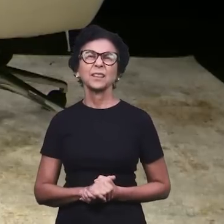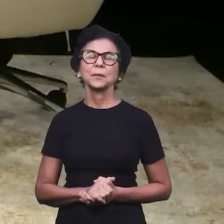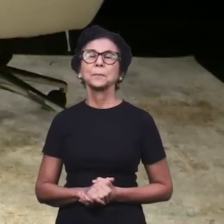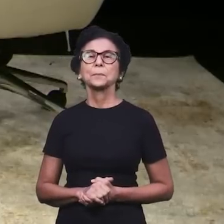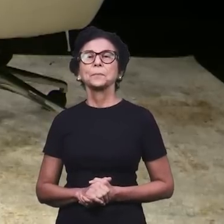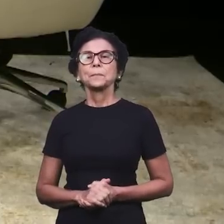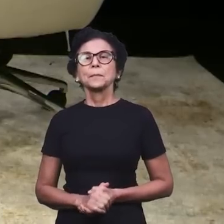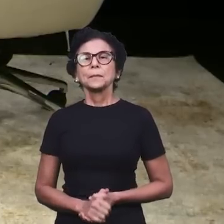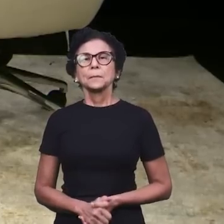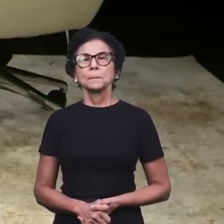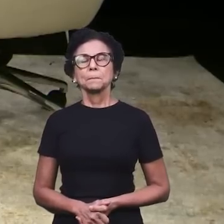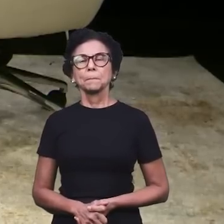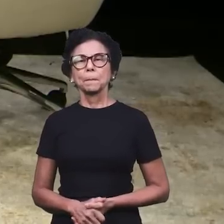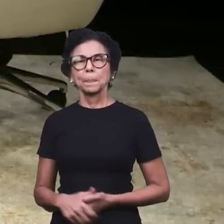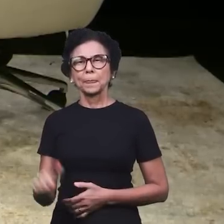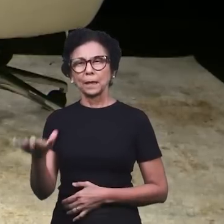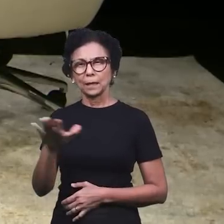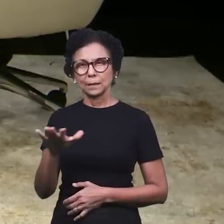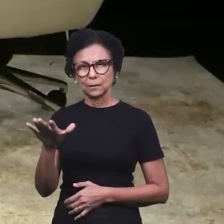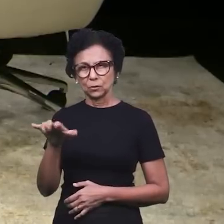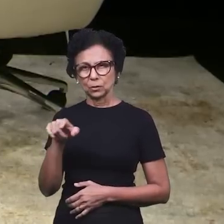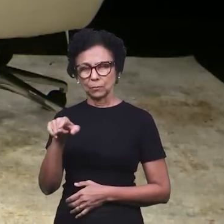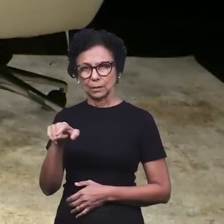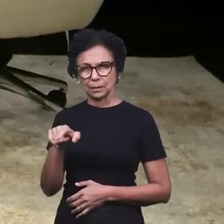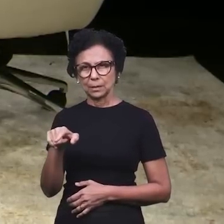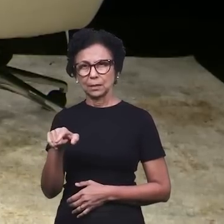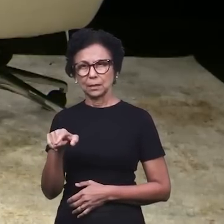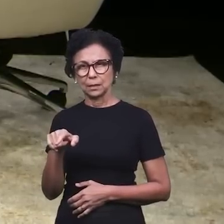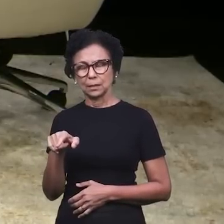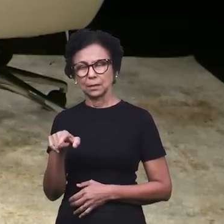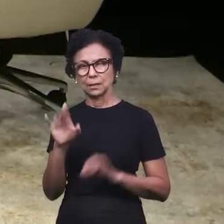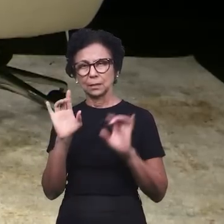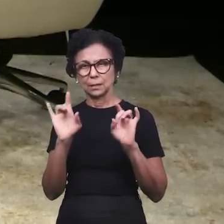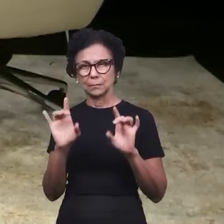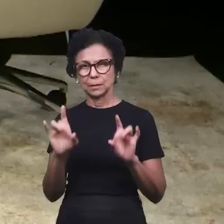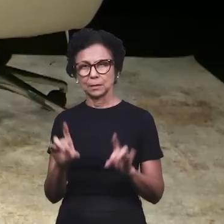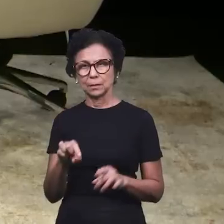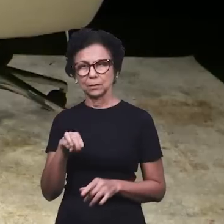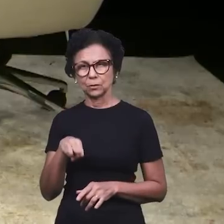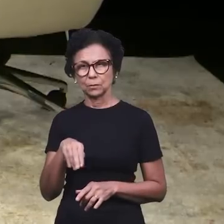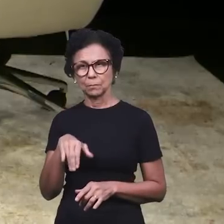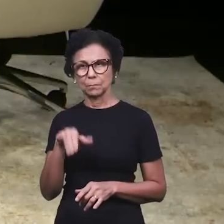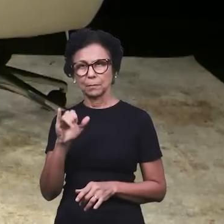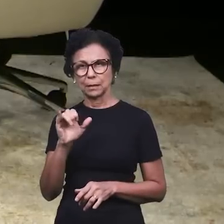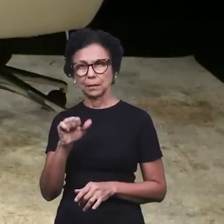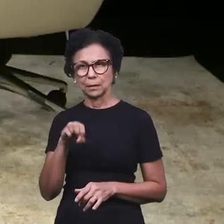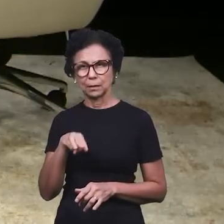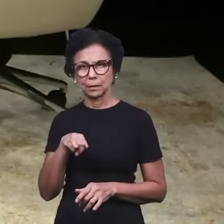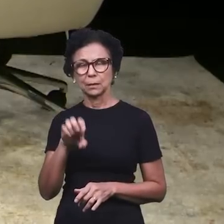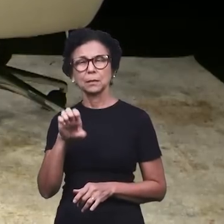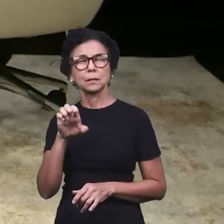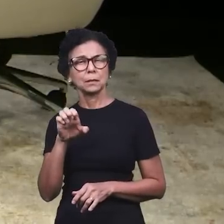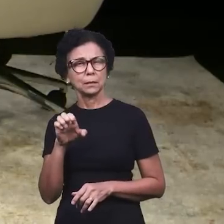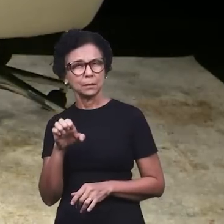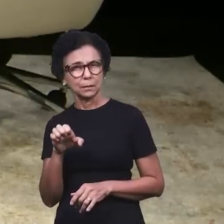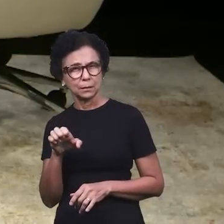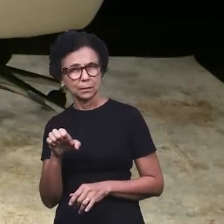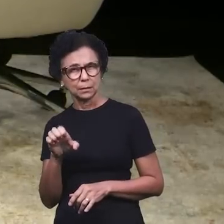Aquela região da Flórida, especialmente aquela região ali de Miami, aquela região que você mora, o sul da Flórida e